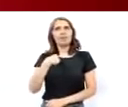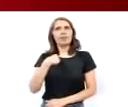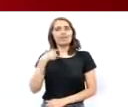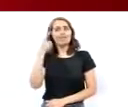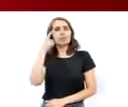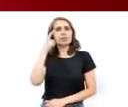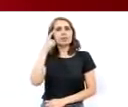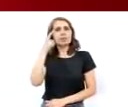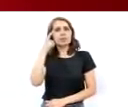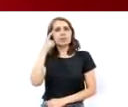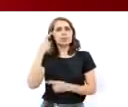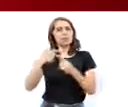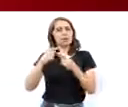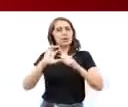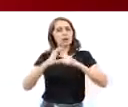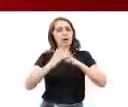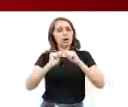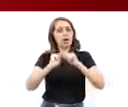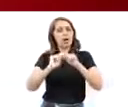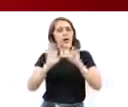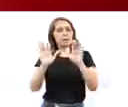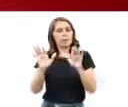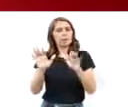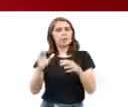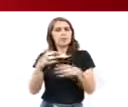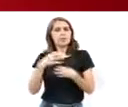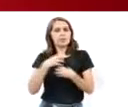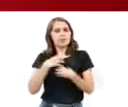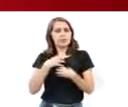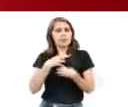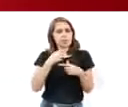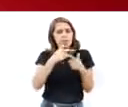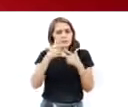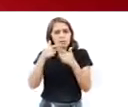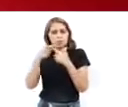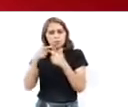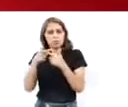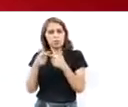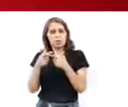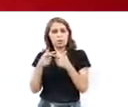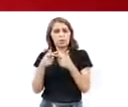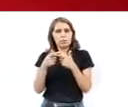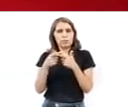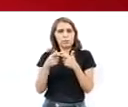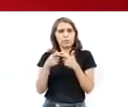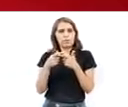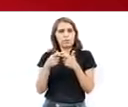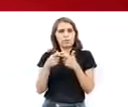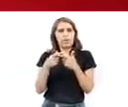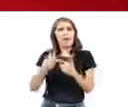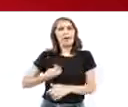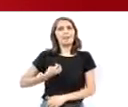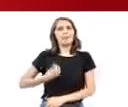voltou a fazer com que essa discrepância voltasse a existir, né? Porque nós já estamos no segundo